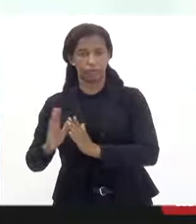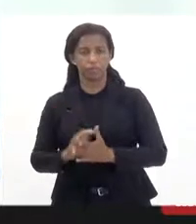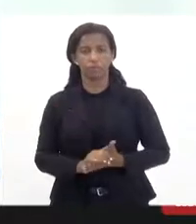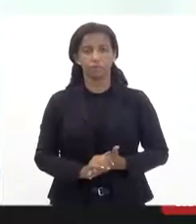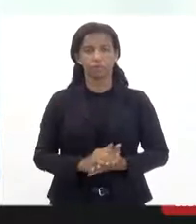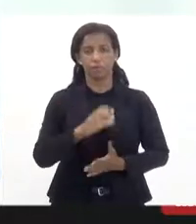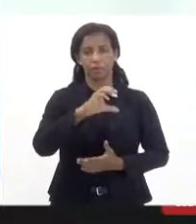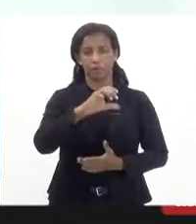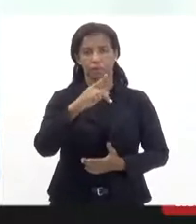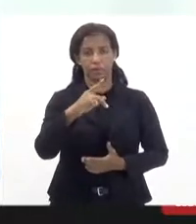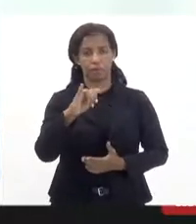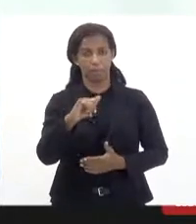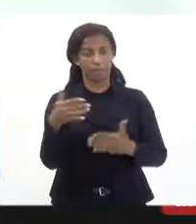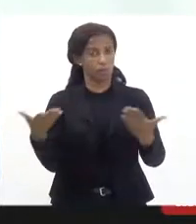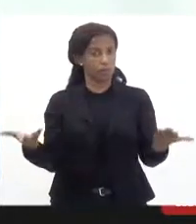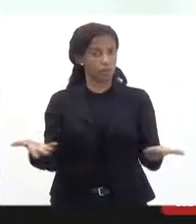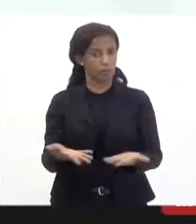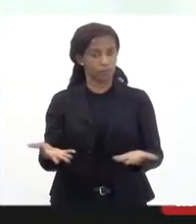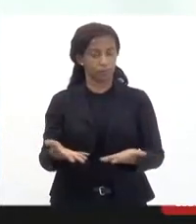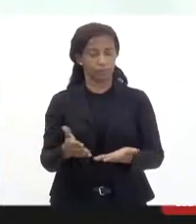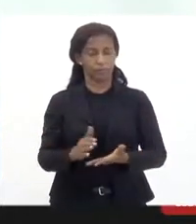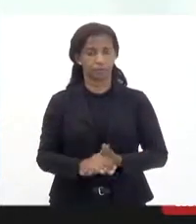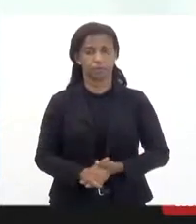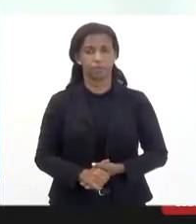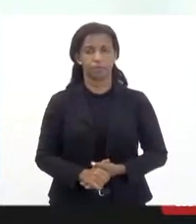da CPI no dia de hoje.